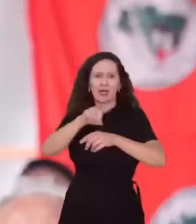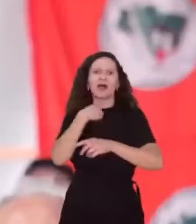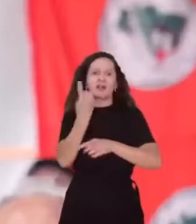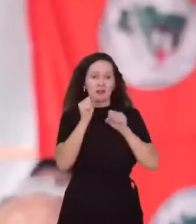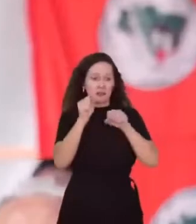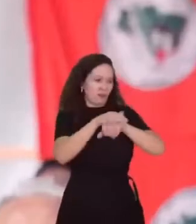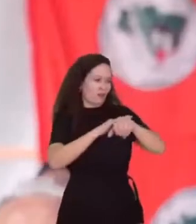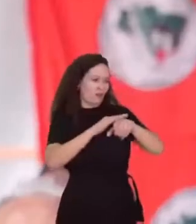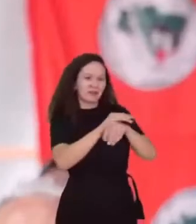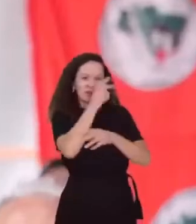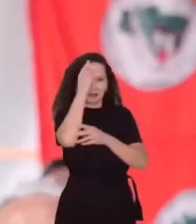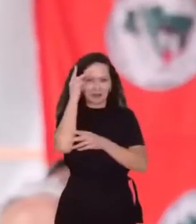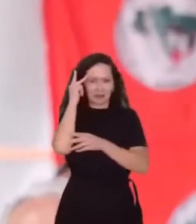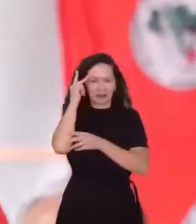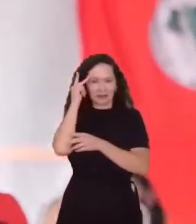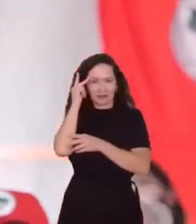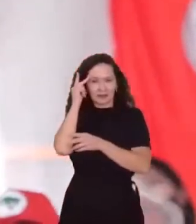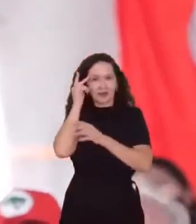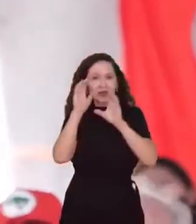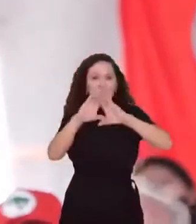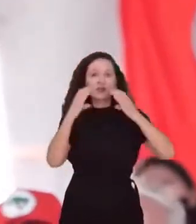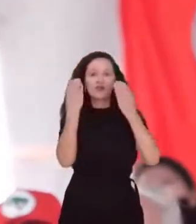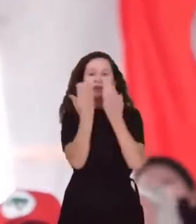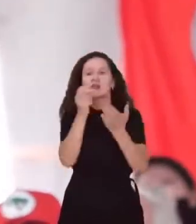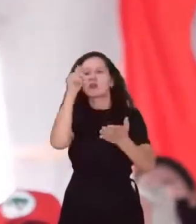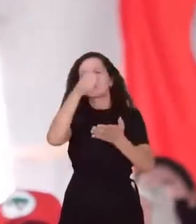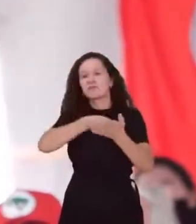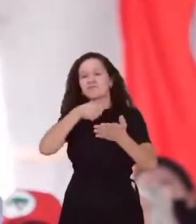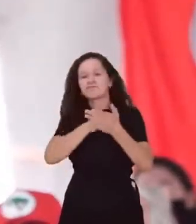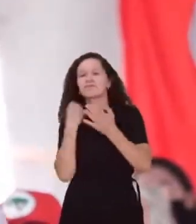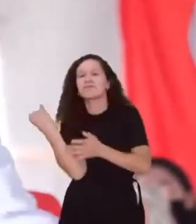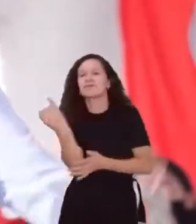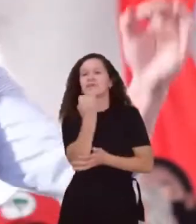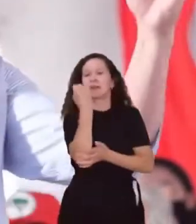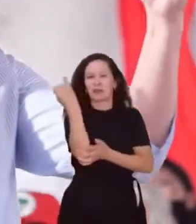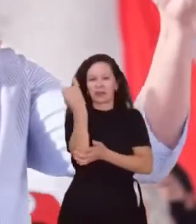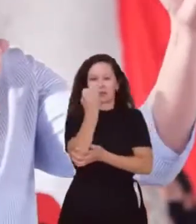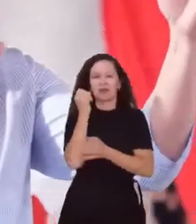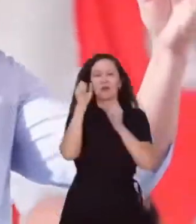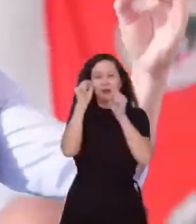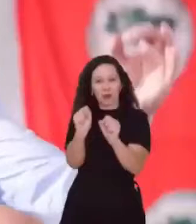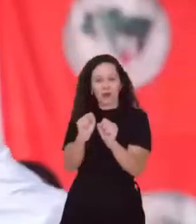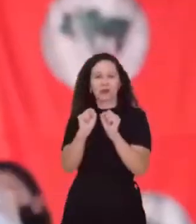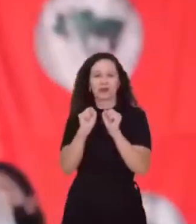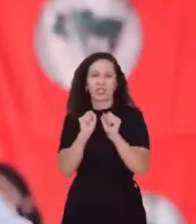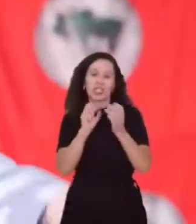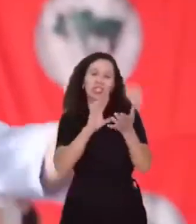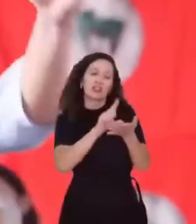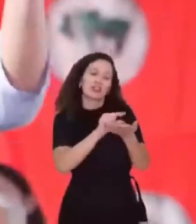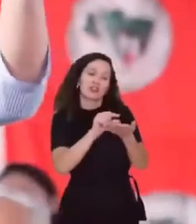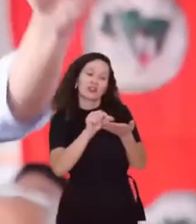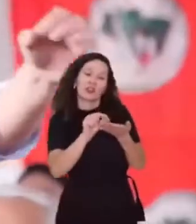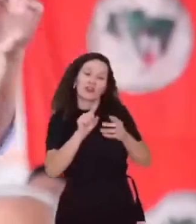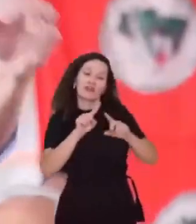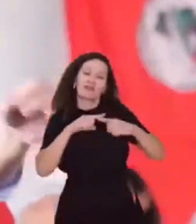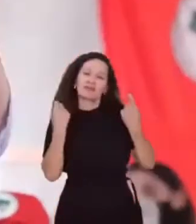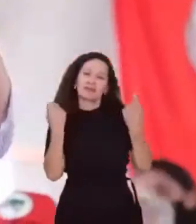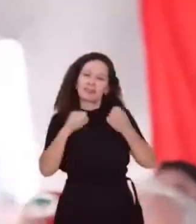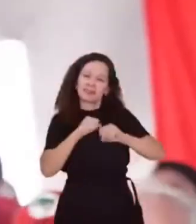fazer os comitês populares é fundamental. Você pode fazer ele digital, mas tem que fazer territorial. Aonde